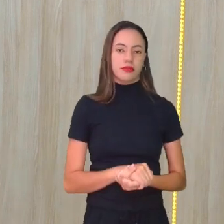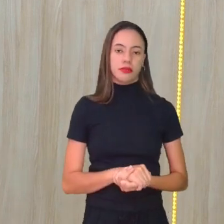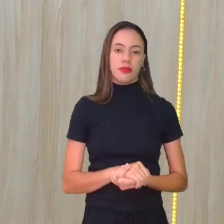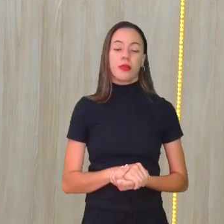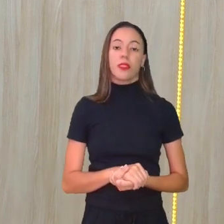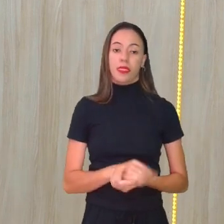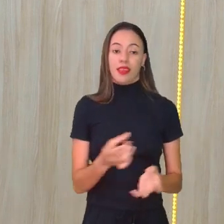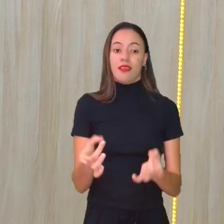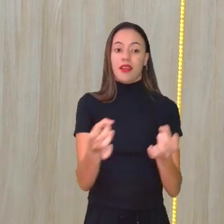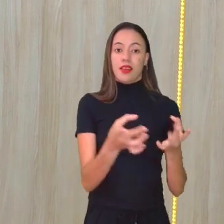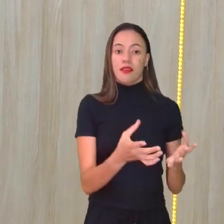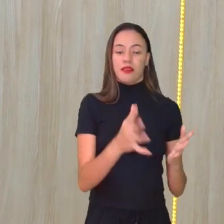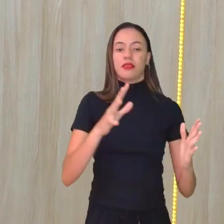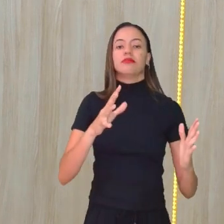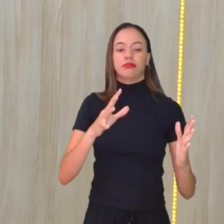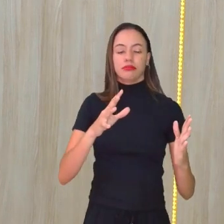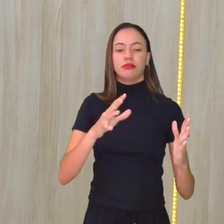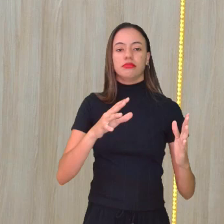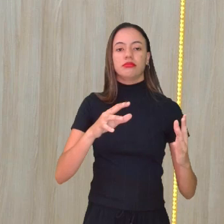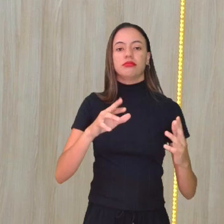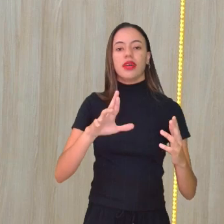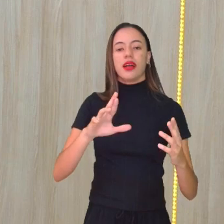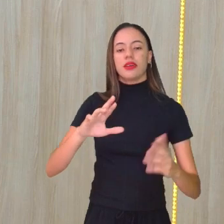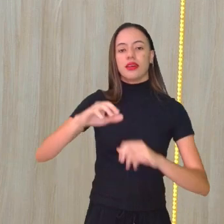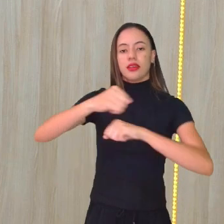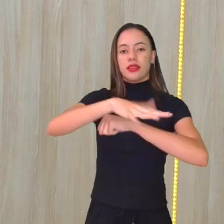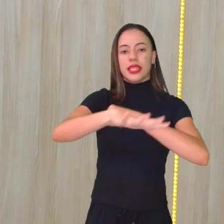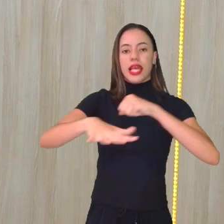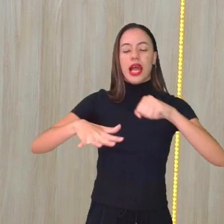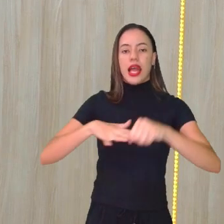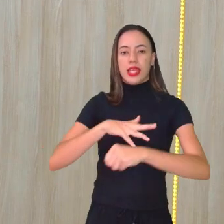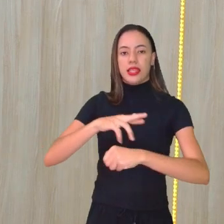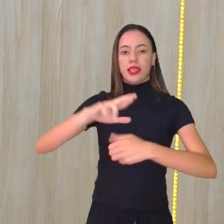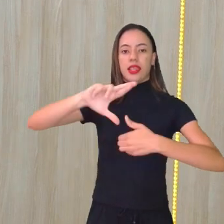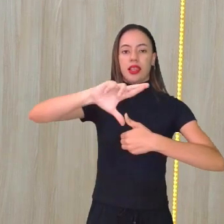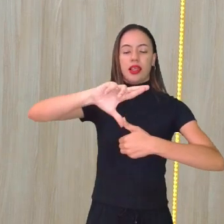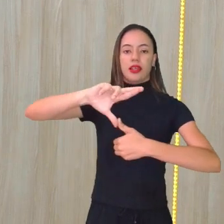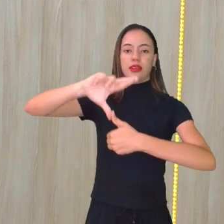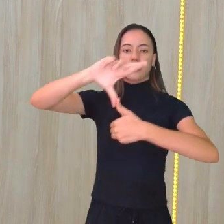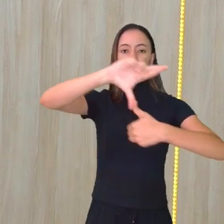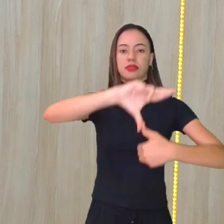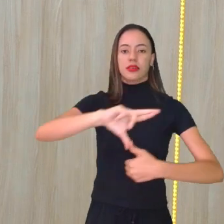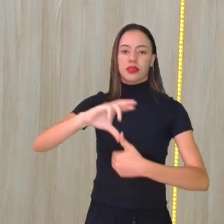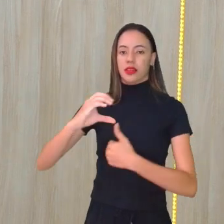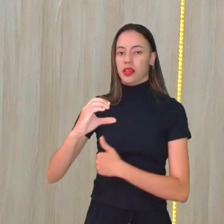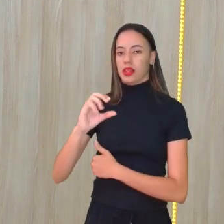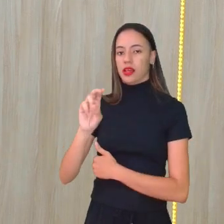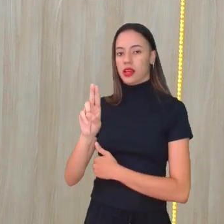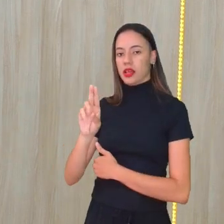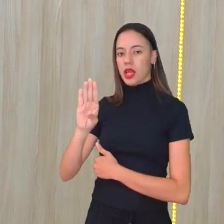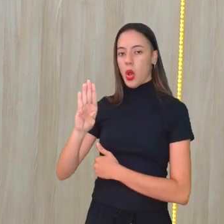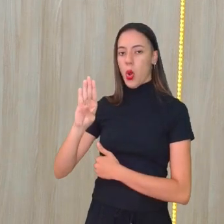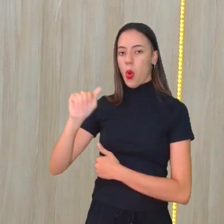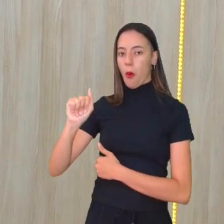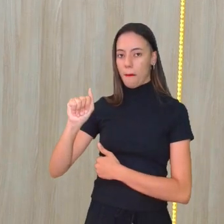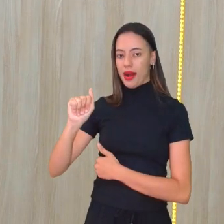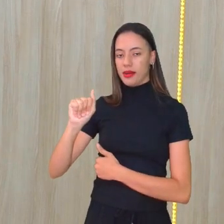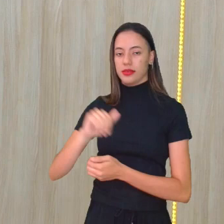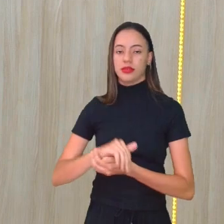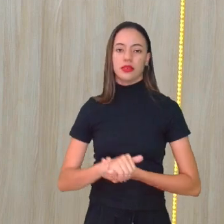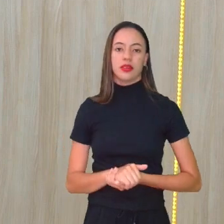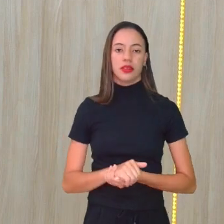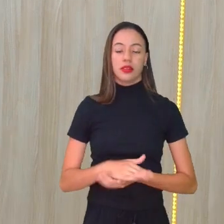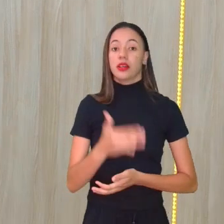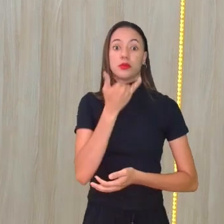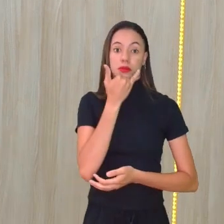escravos ficava na ilha de Cuba, no território de Cuba, na região de Havana, que hoje é capital do